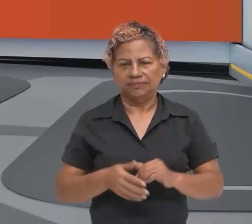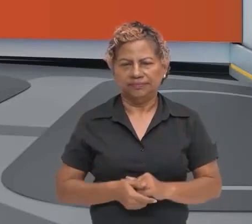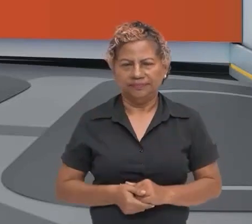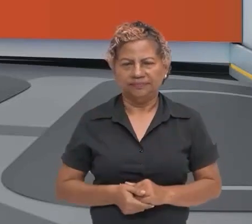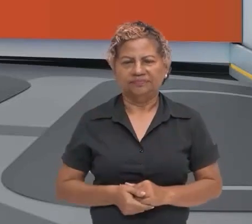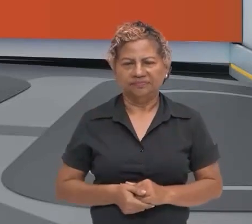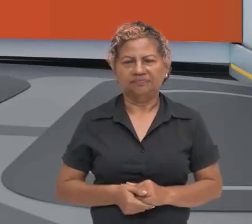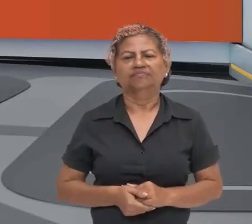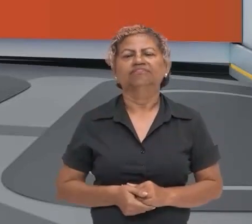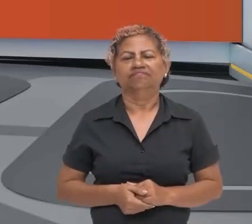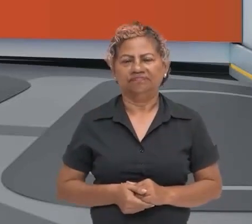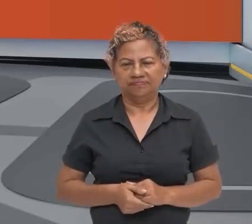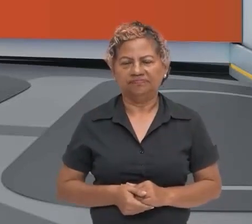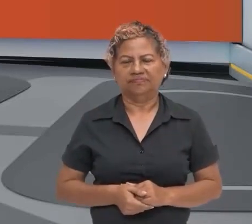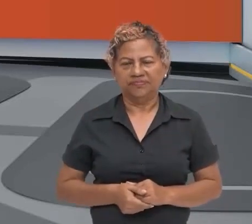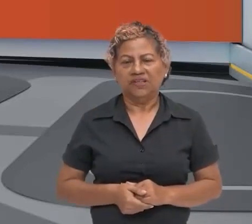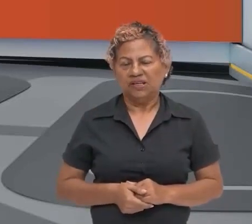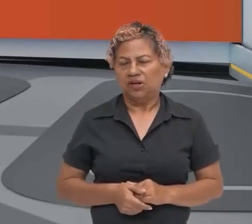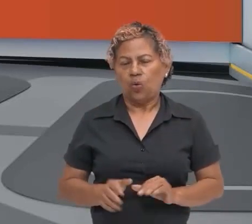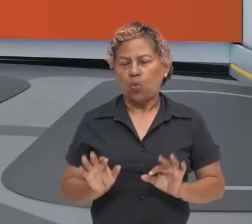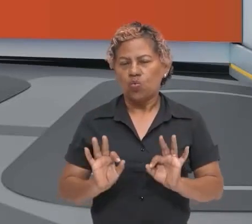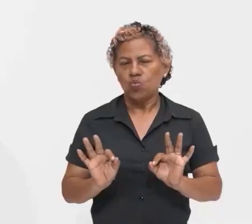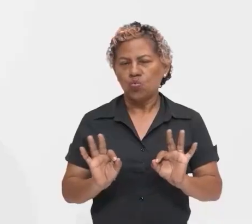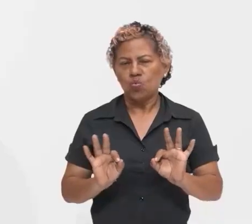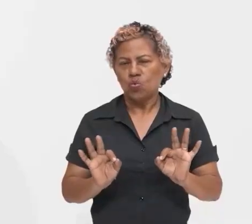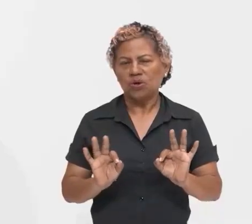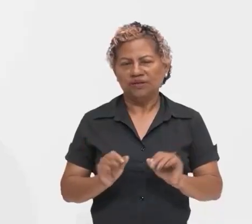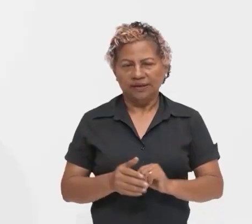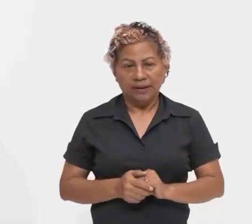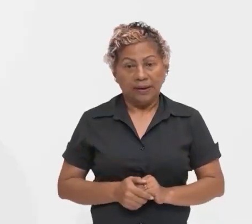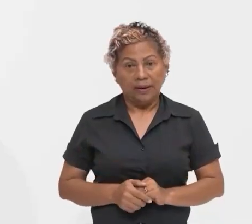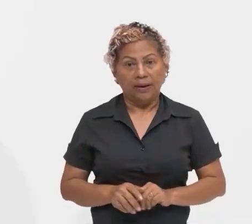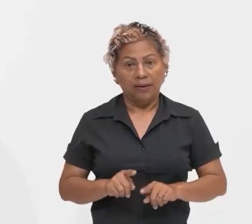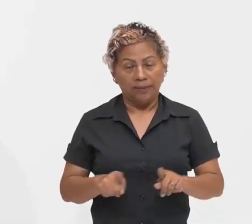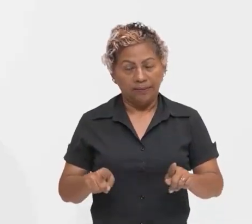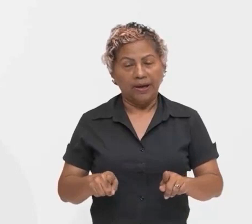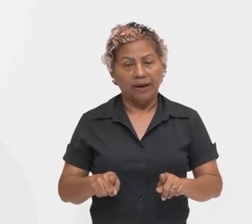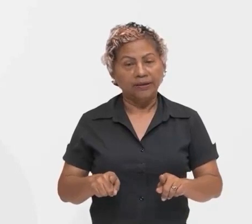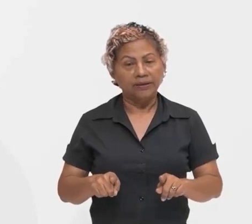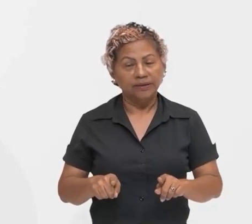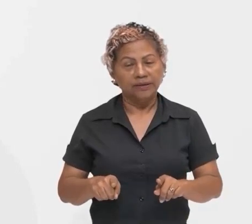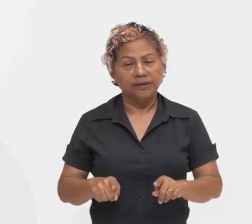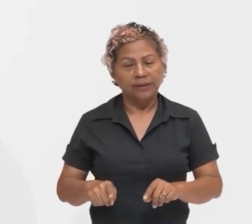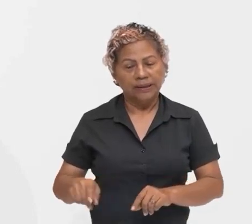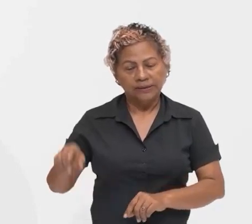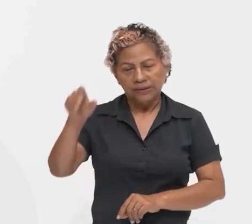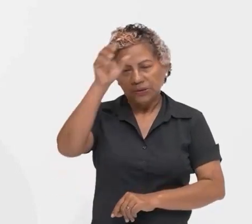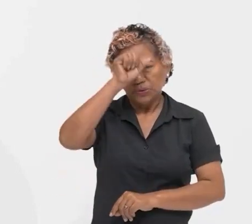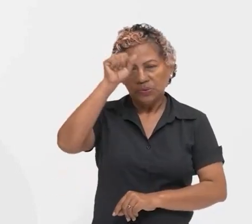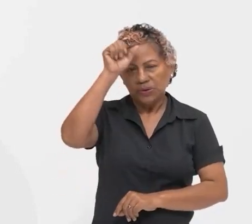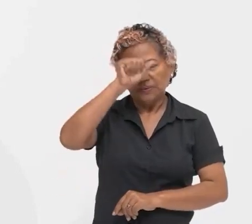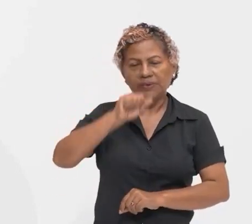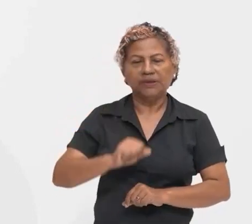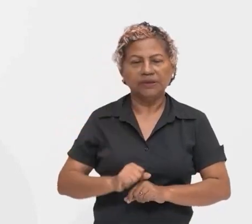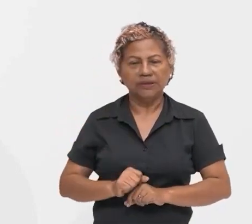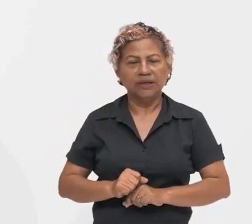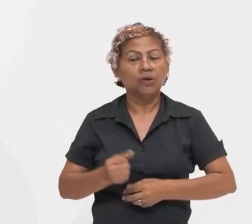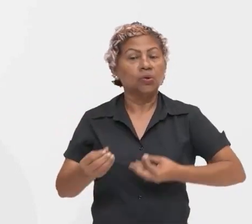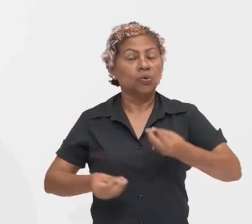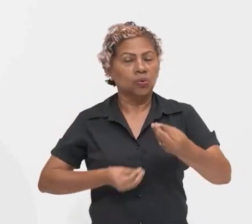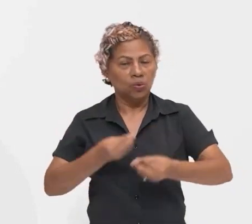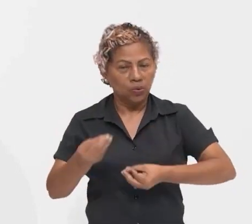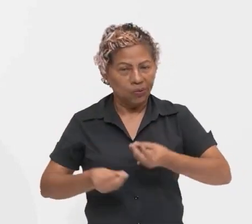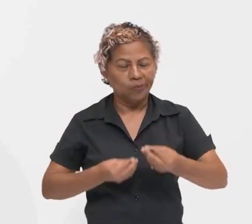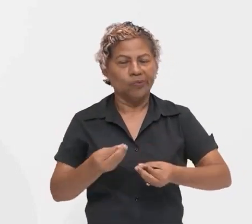E aí, saiba como a aprendizagem, né? A aprendizagem, ela vai justamente saber falar o quê? Saiba como a aprendizagem